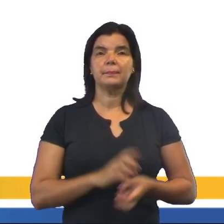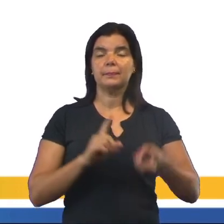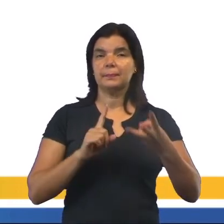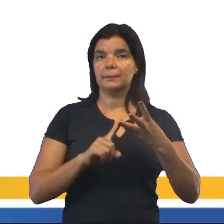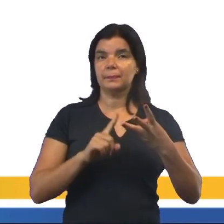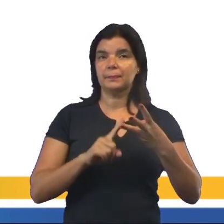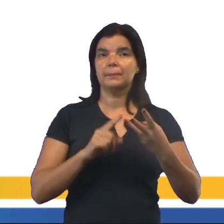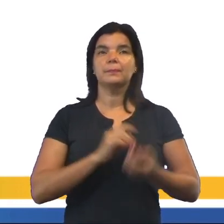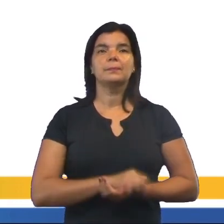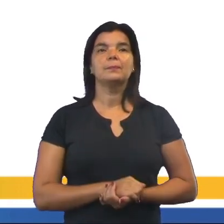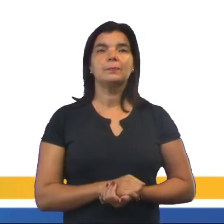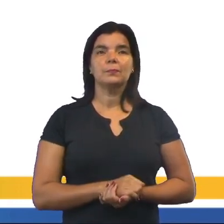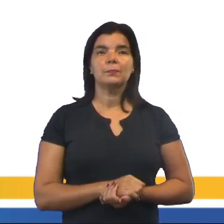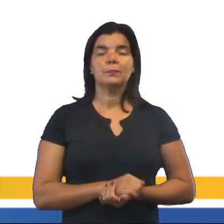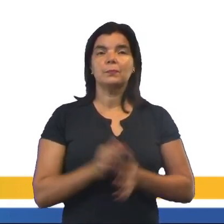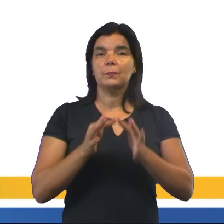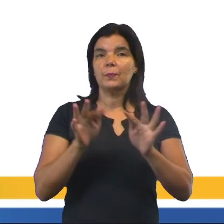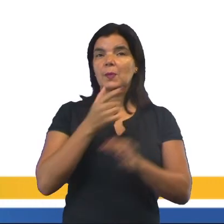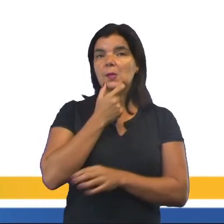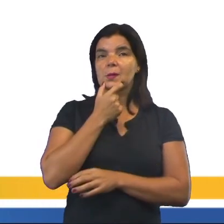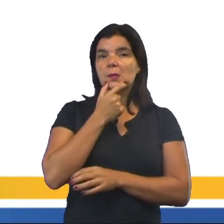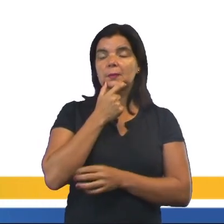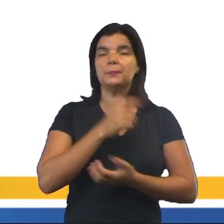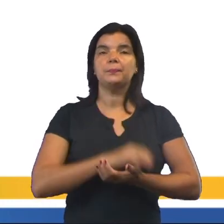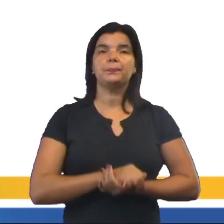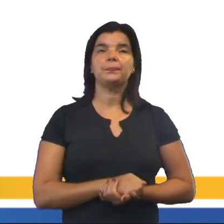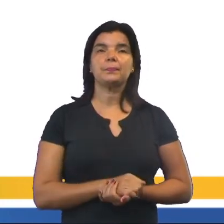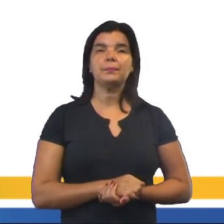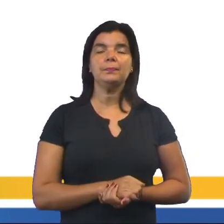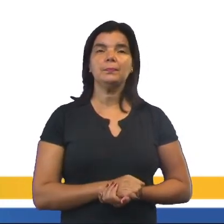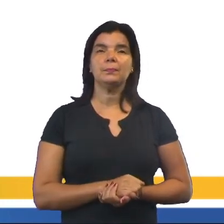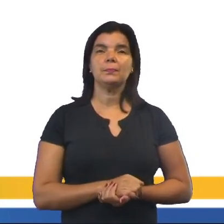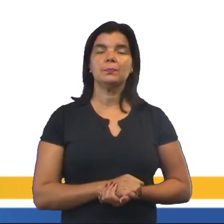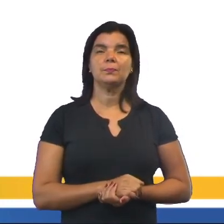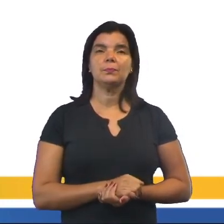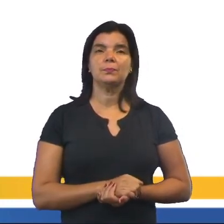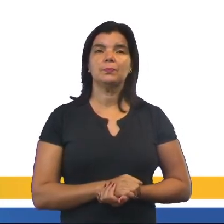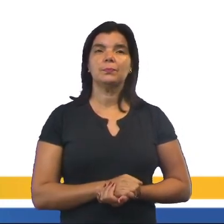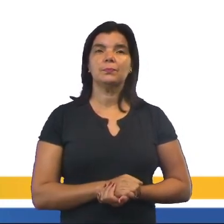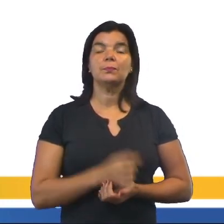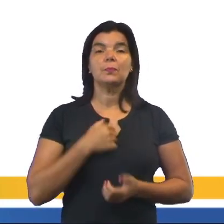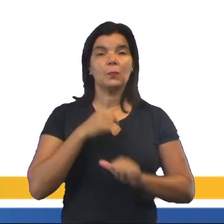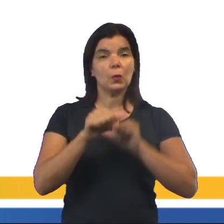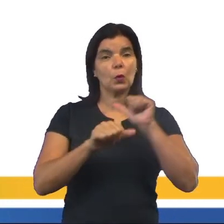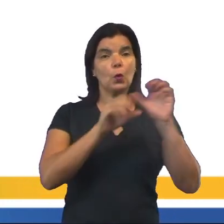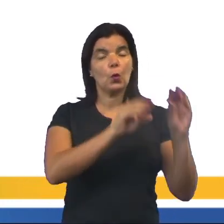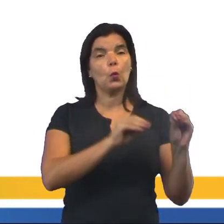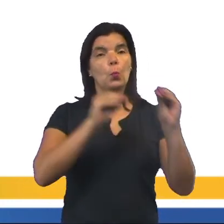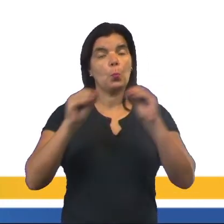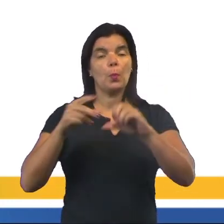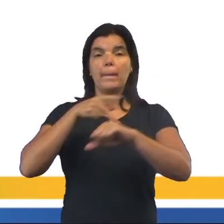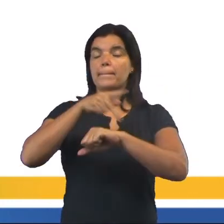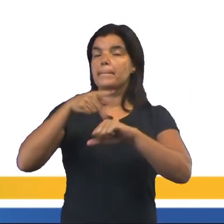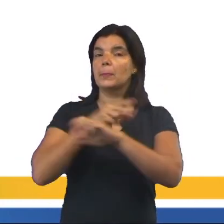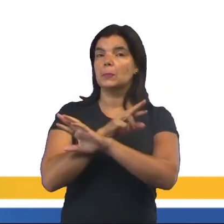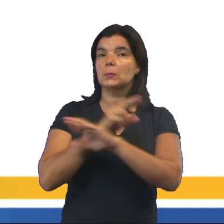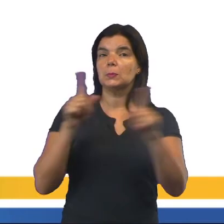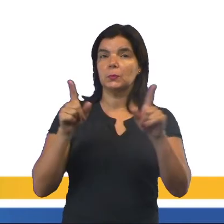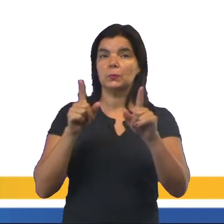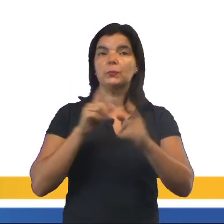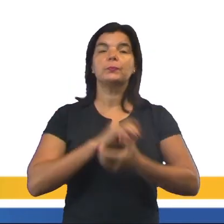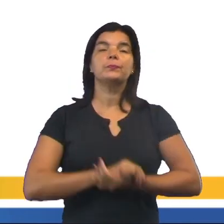A terceira diz: I'll move to another country. Eu mudarei para um país